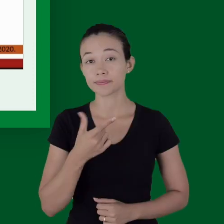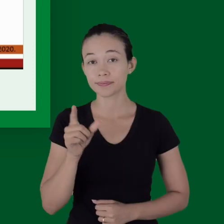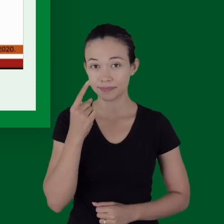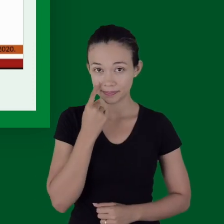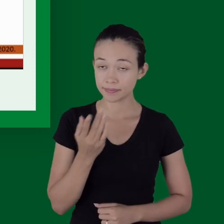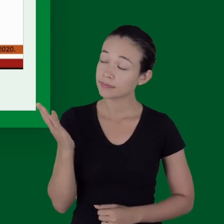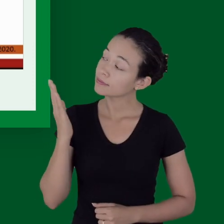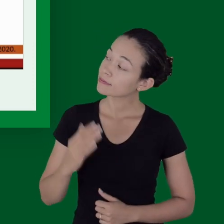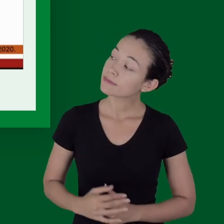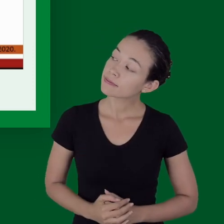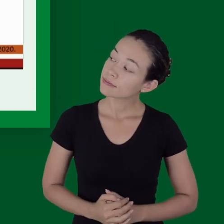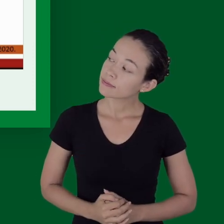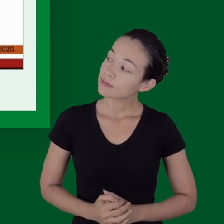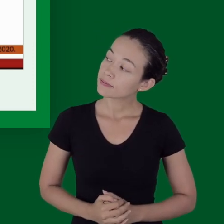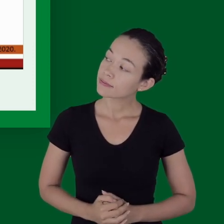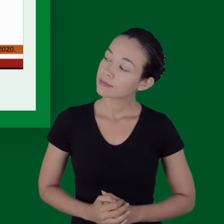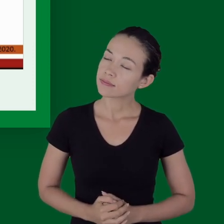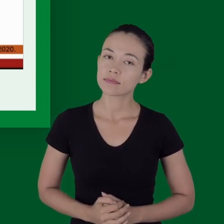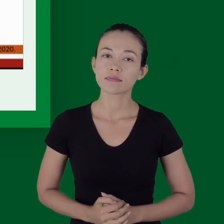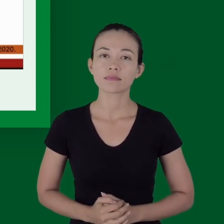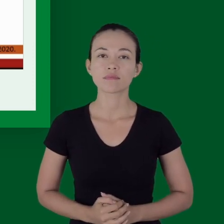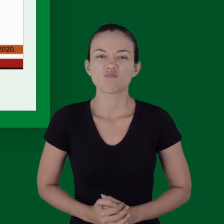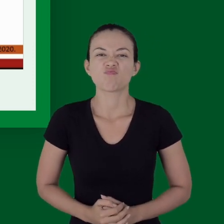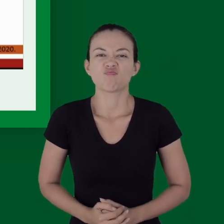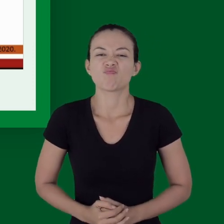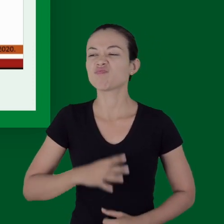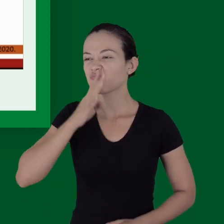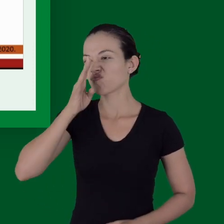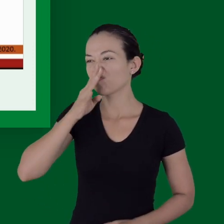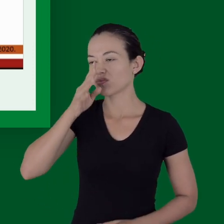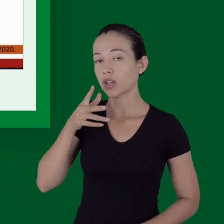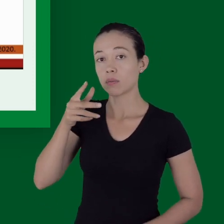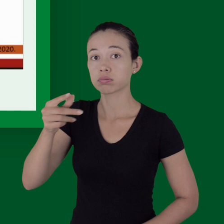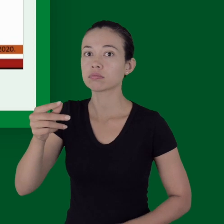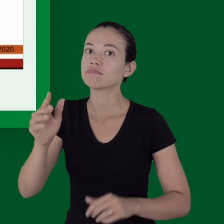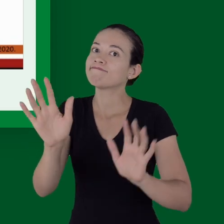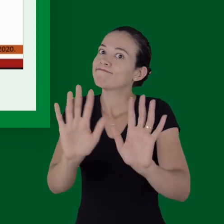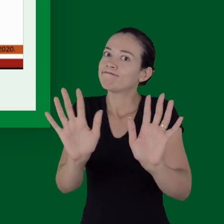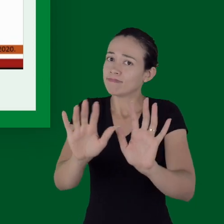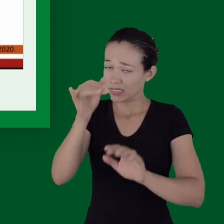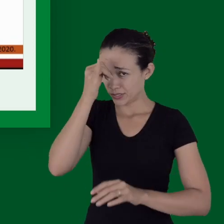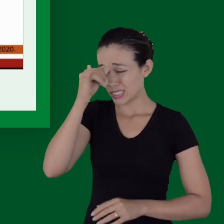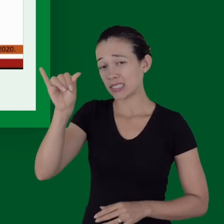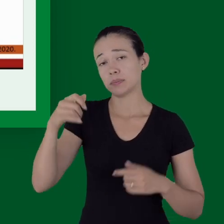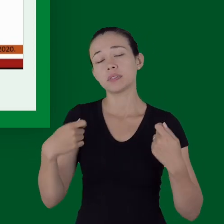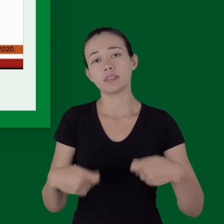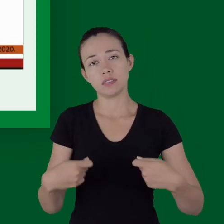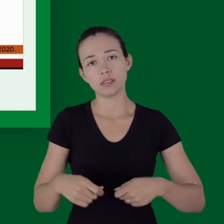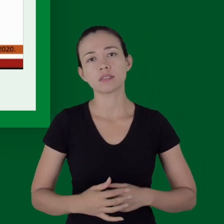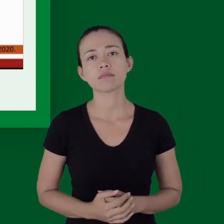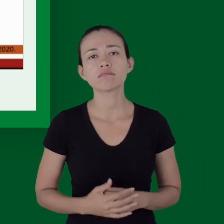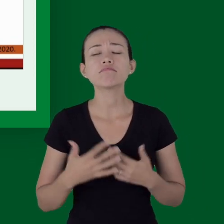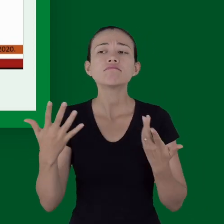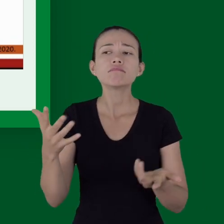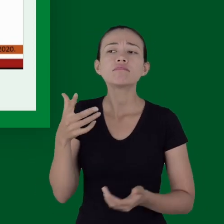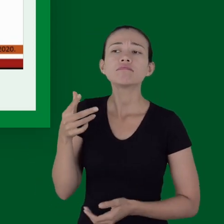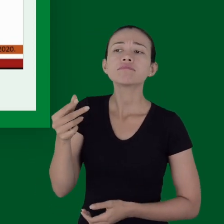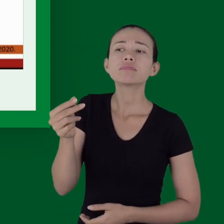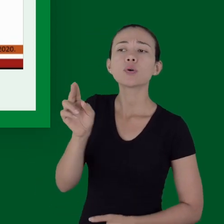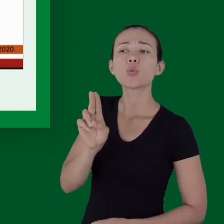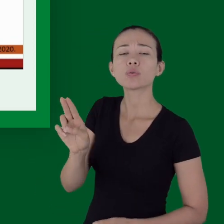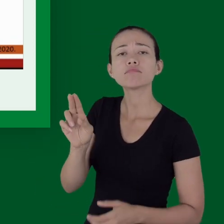O bicarbonato de sódio, a gente tem que frisar que ele não deve ser utilizado de forma indiscriminada. Então, assim, as situações que a gente vai